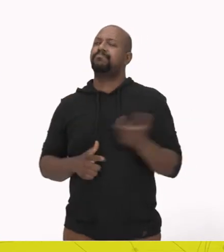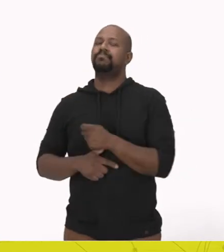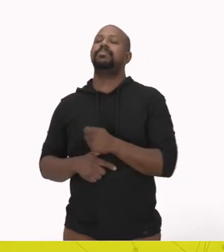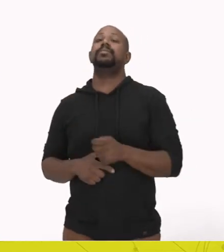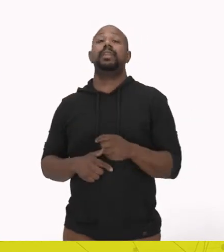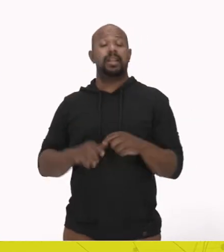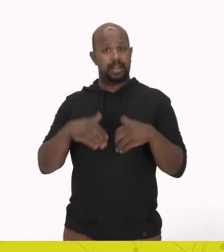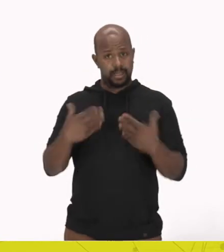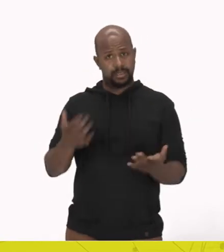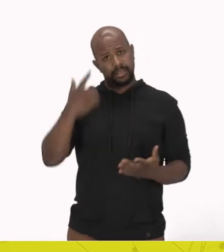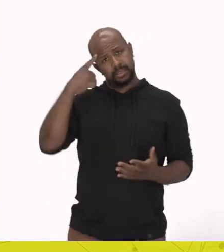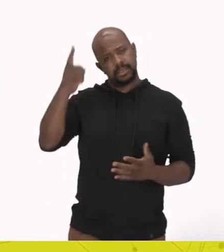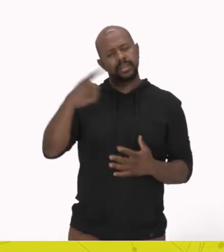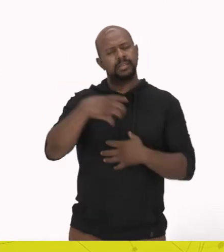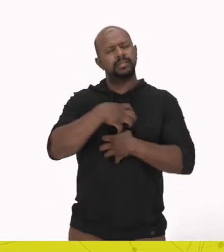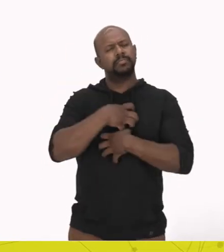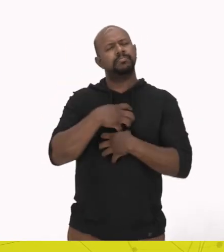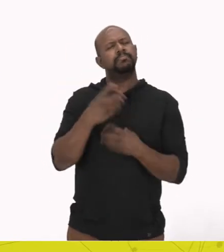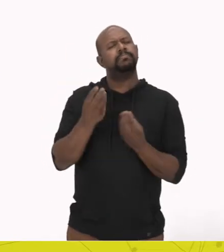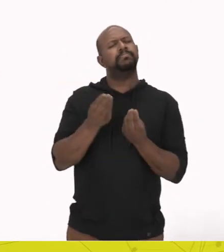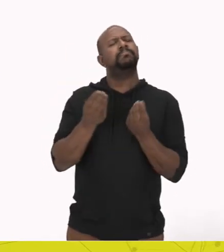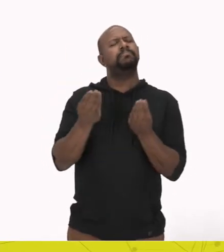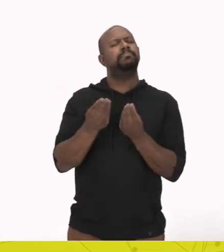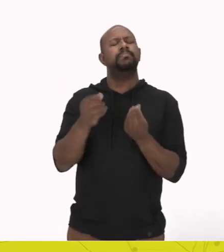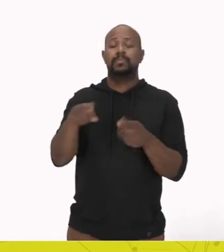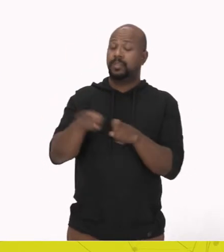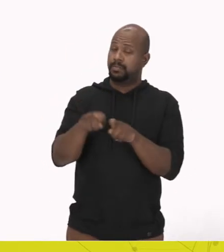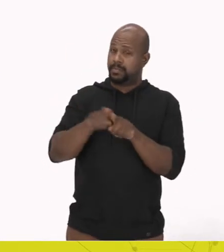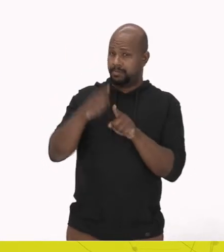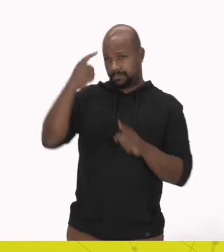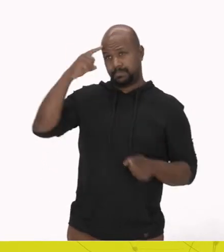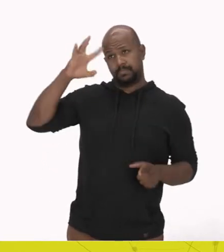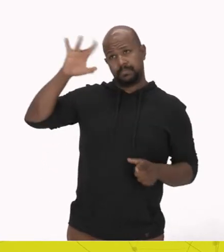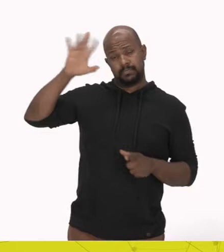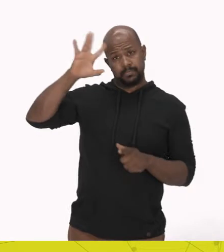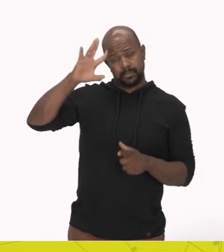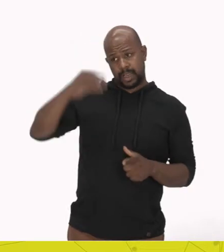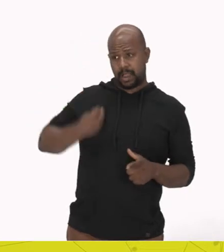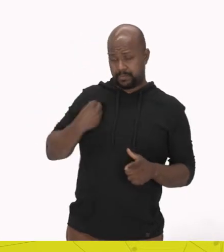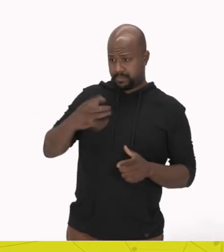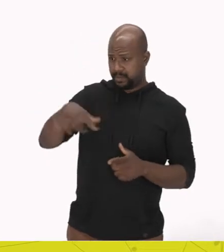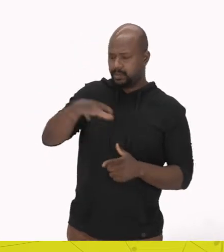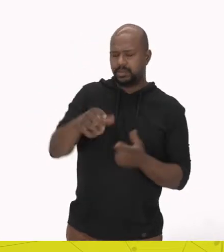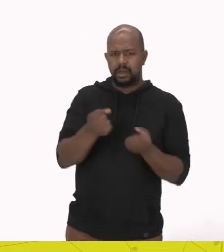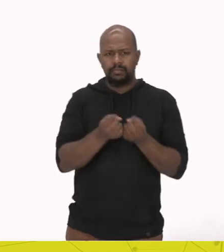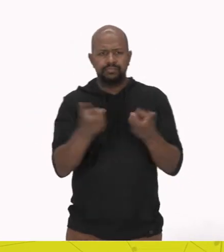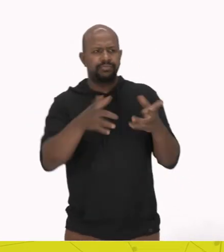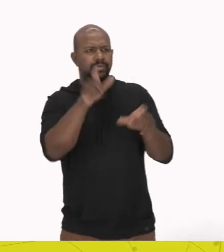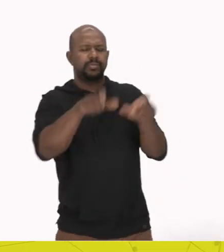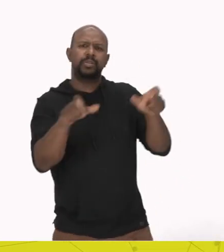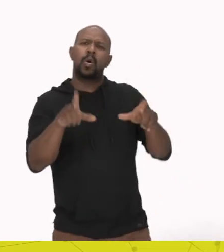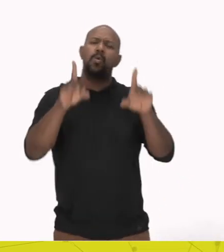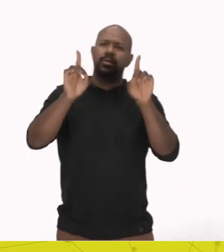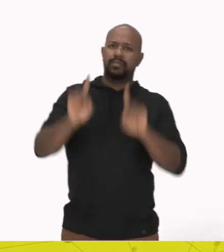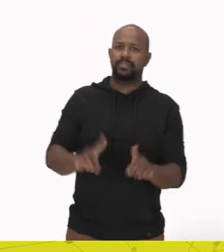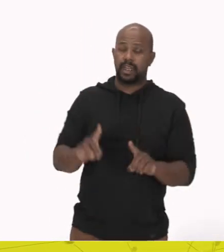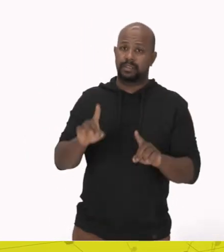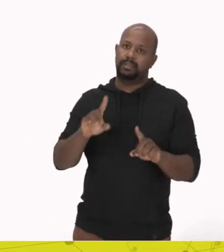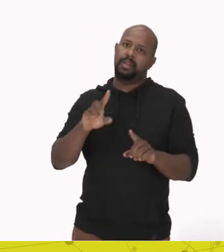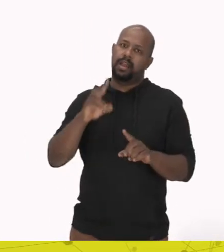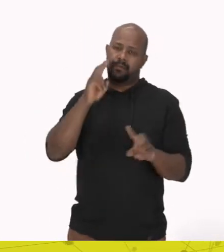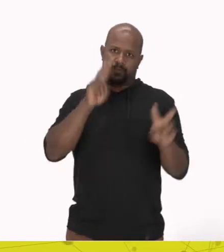muito produtiva. A partir da ideia da sensorialidade e levando em conta a presença de um número de participantes